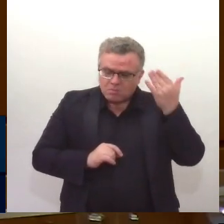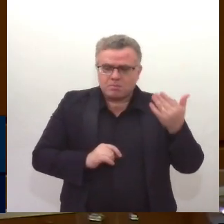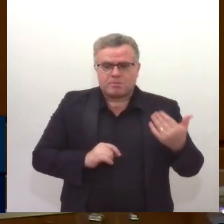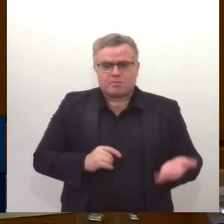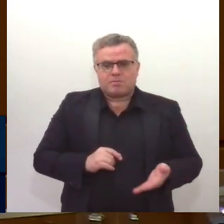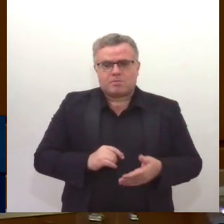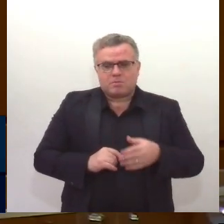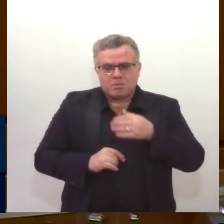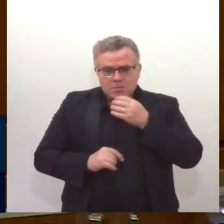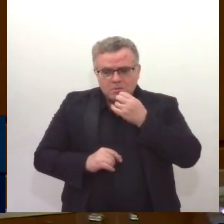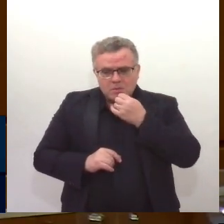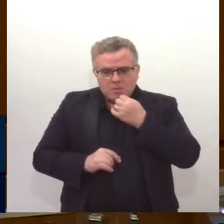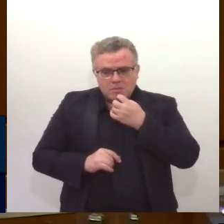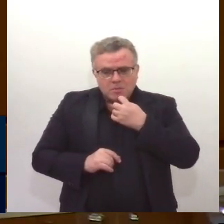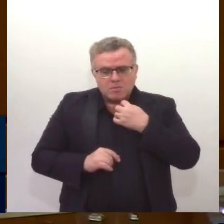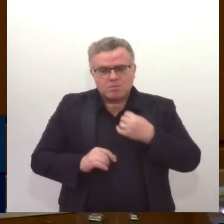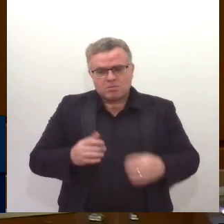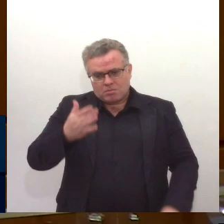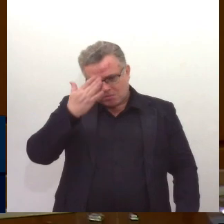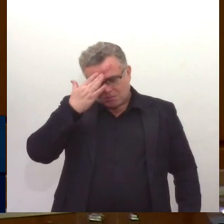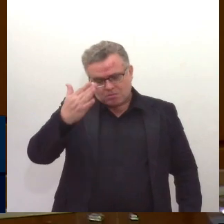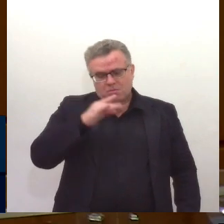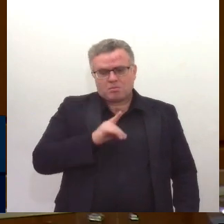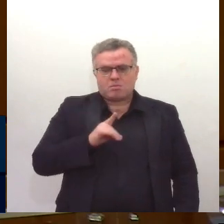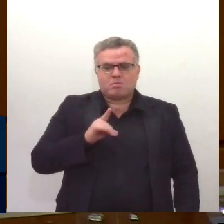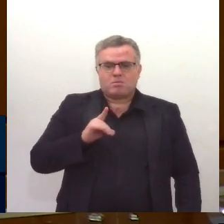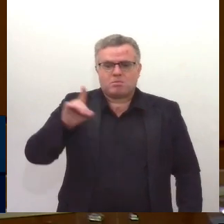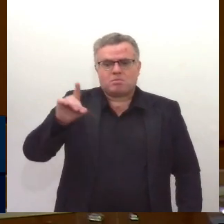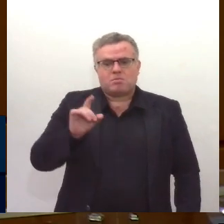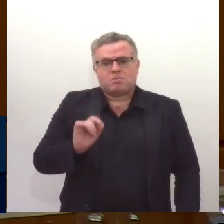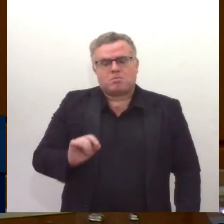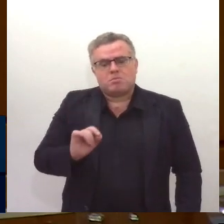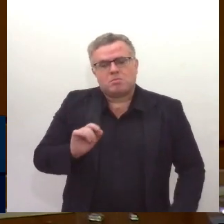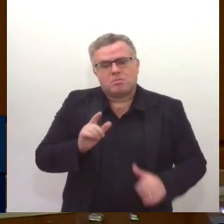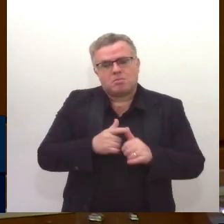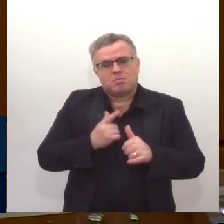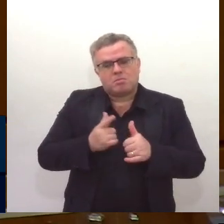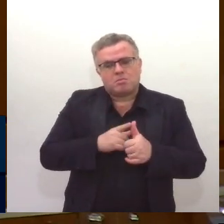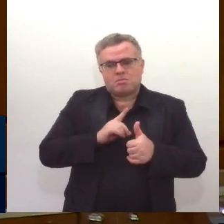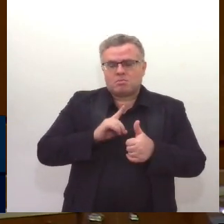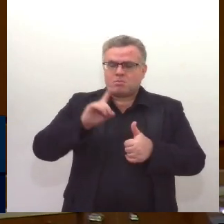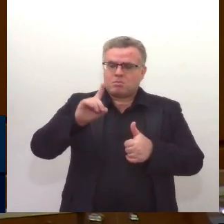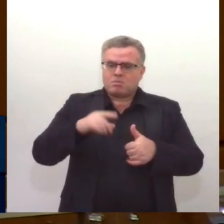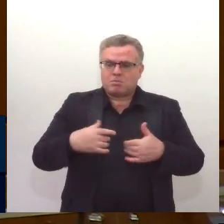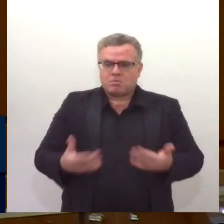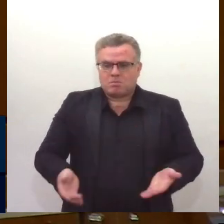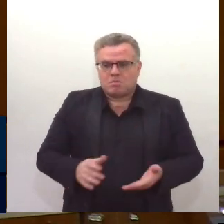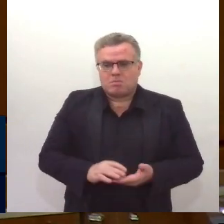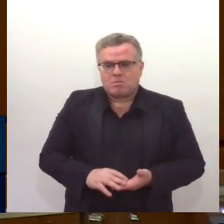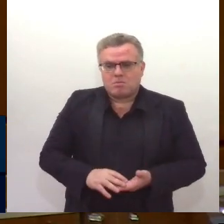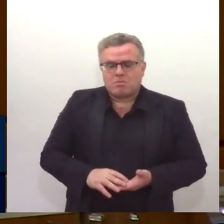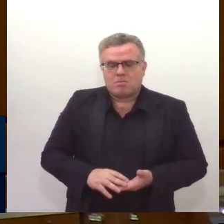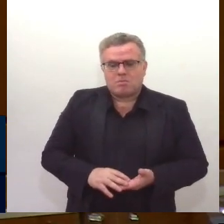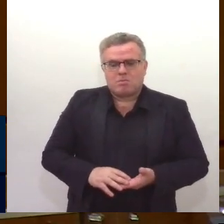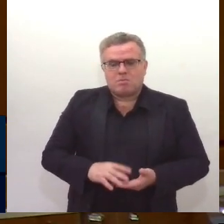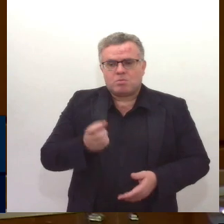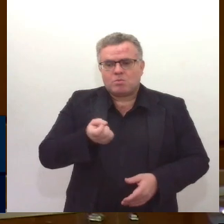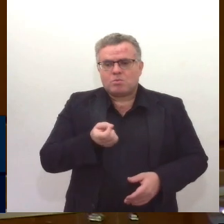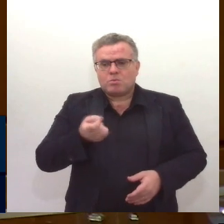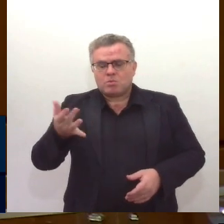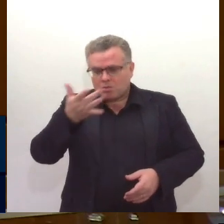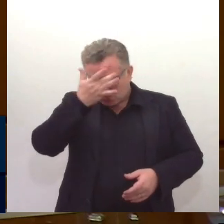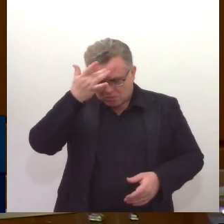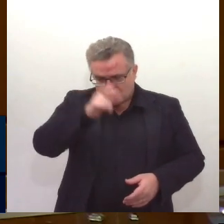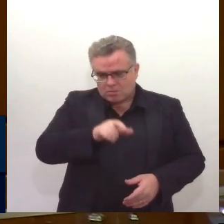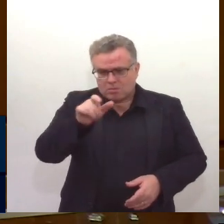agradecer a Deus, primeiramente, porque muita gente pode achar que não,